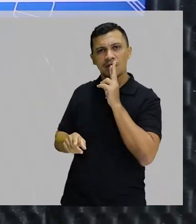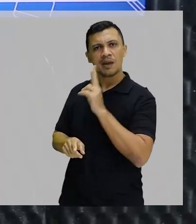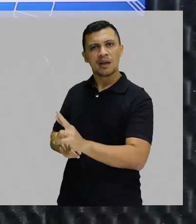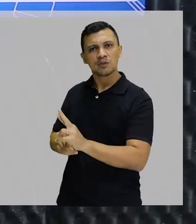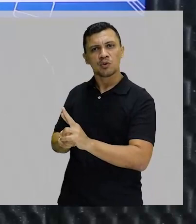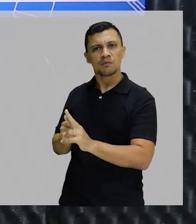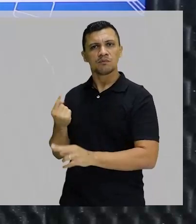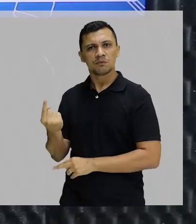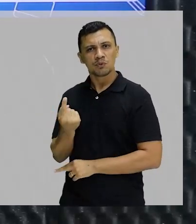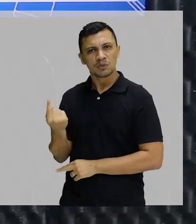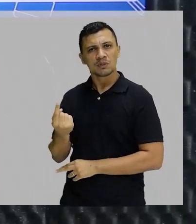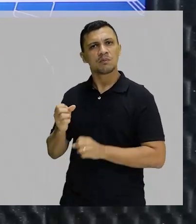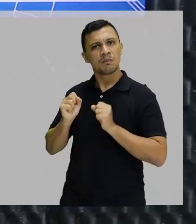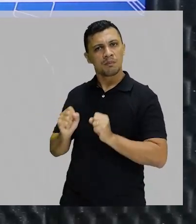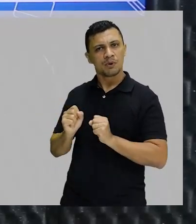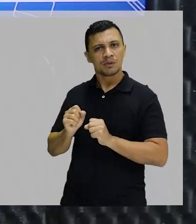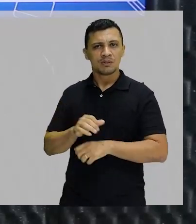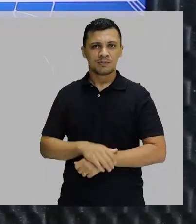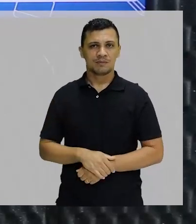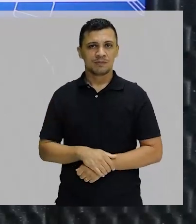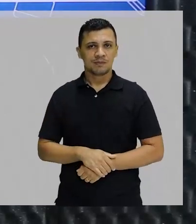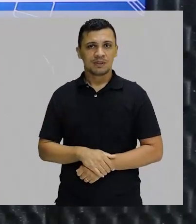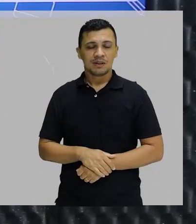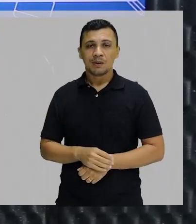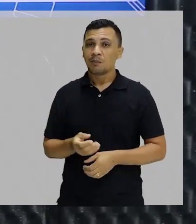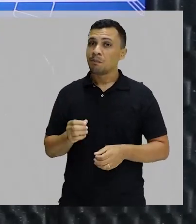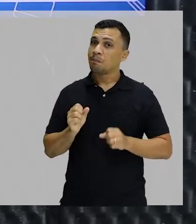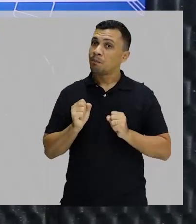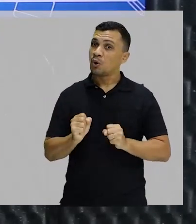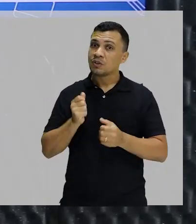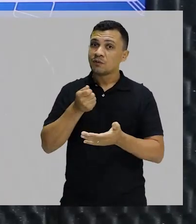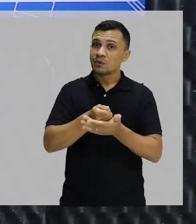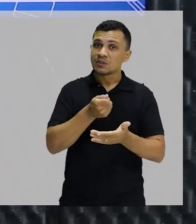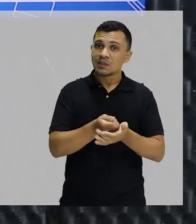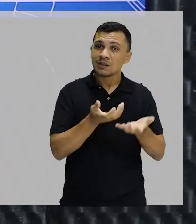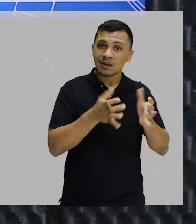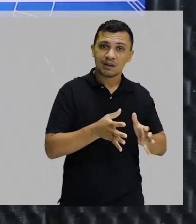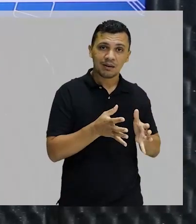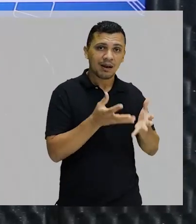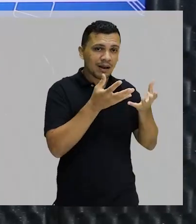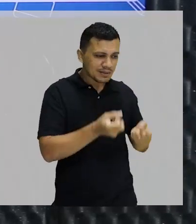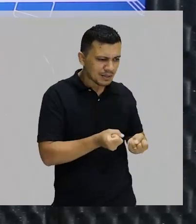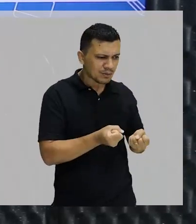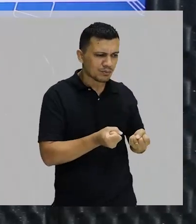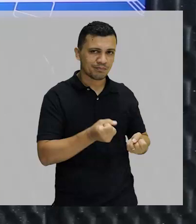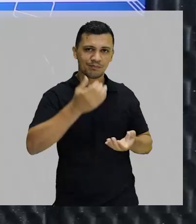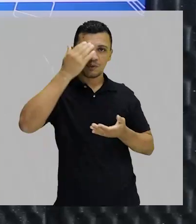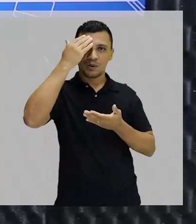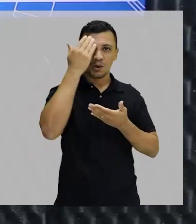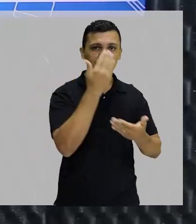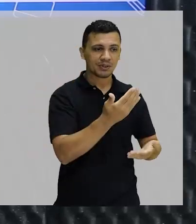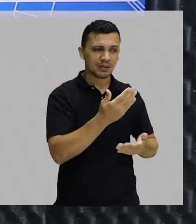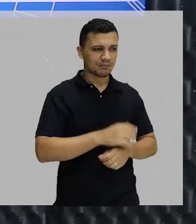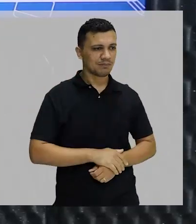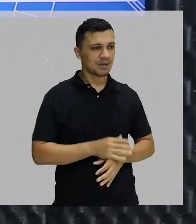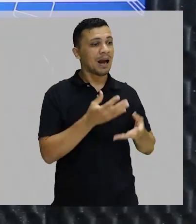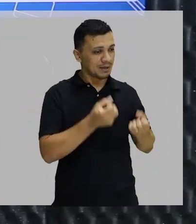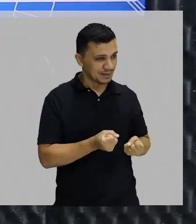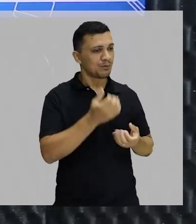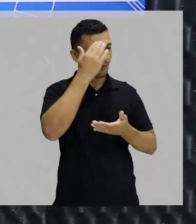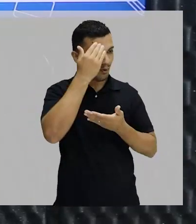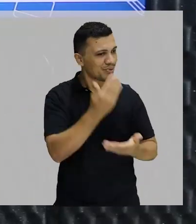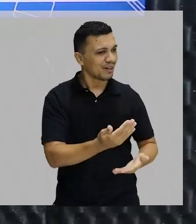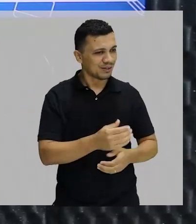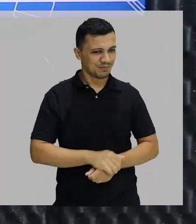resolve. Ela pode forçar o que você não quer. Aceito, obrigado. Aceito, obrigado.